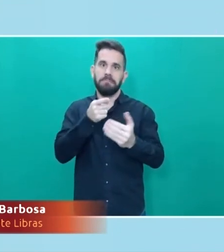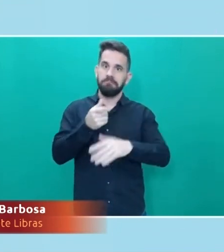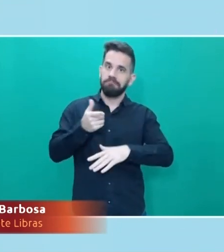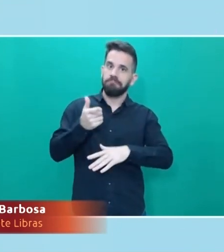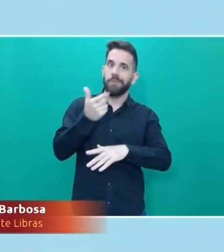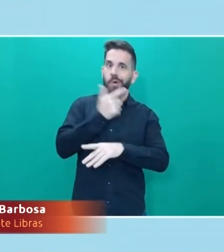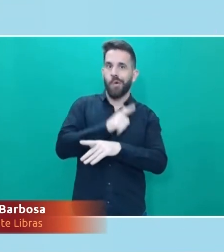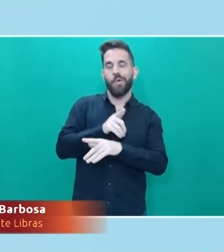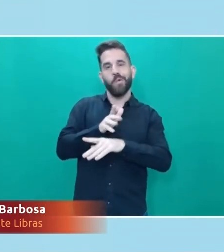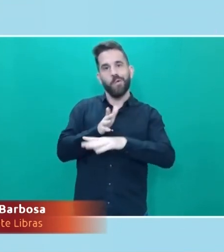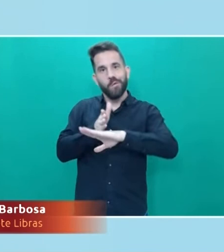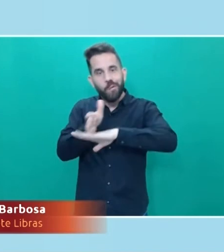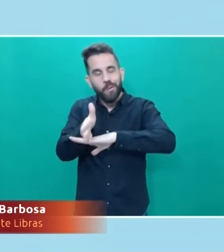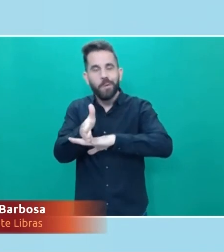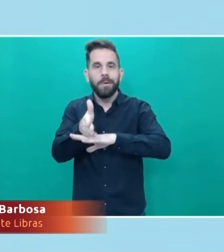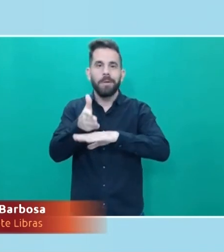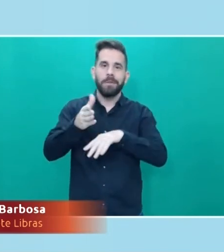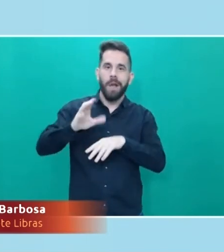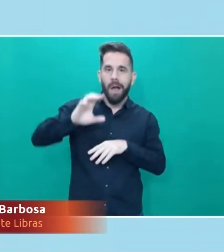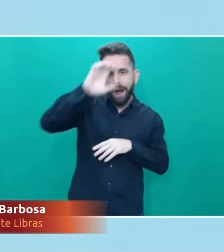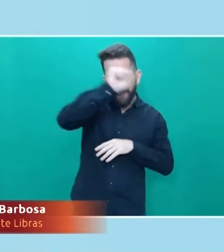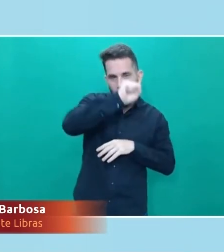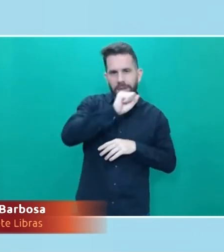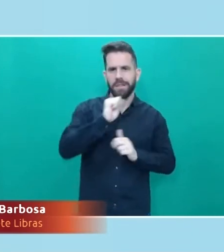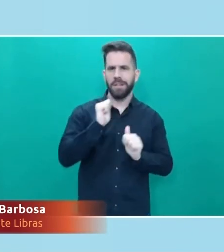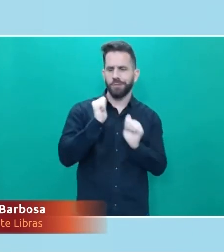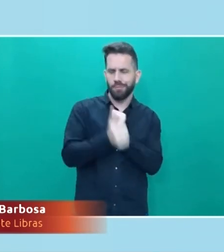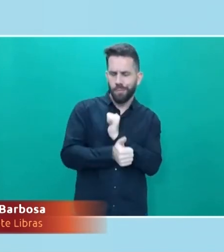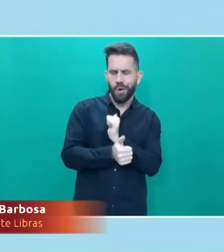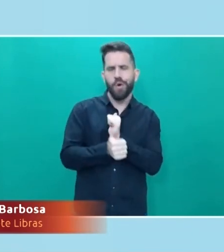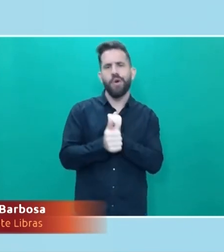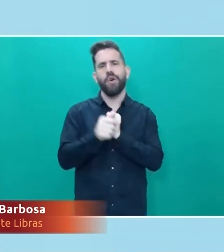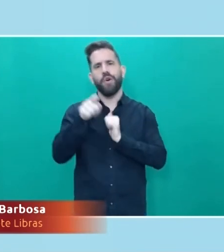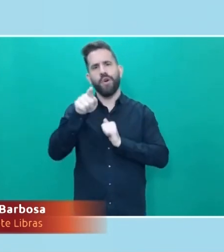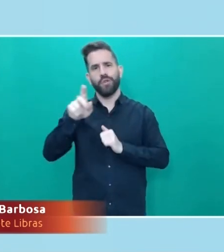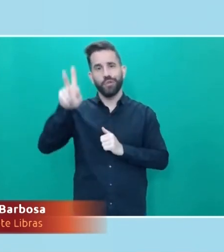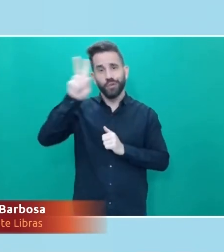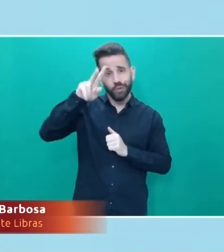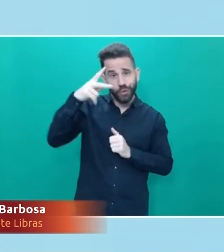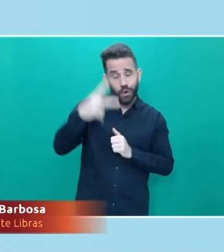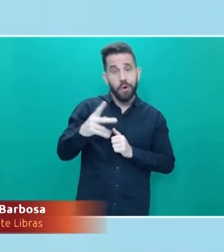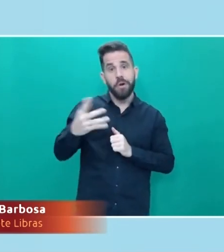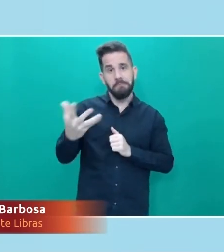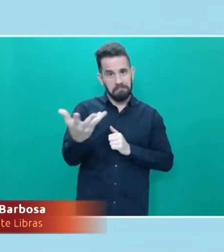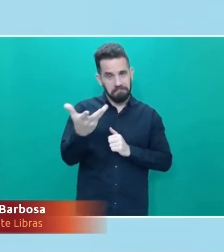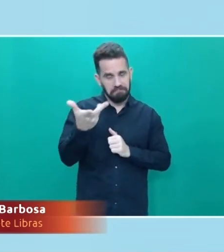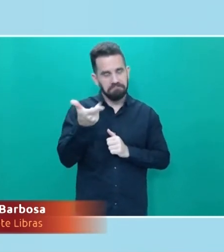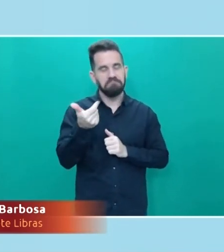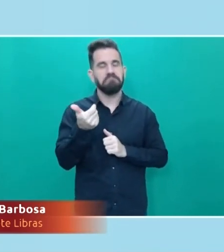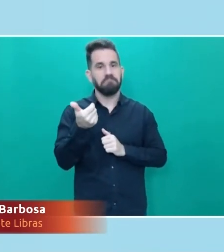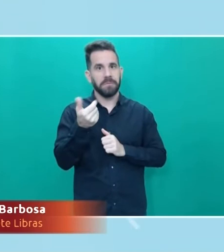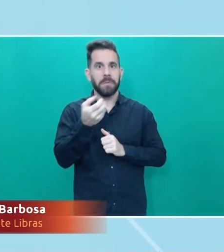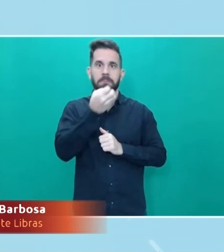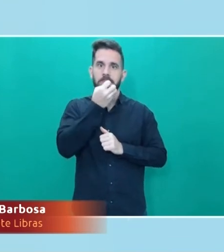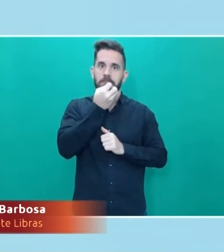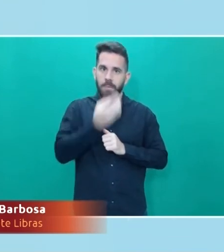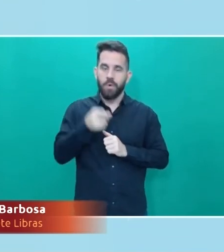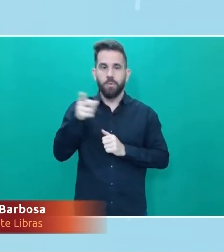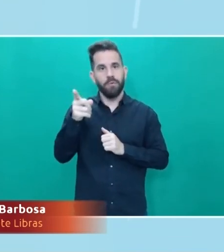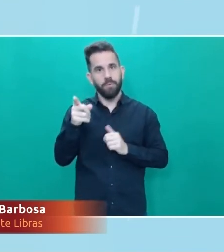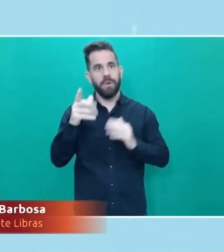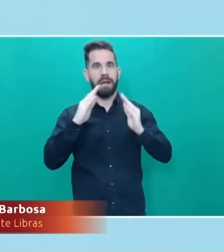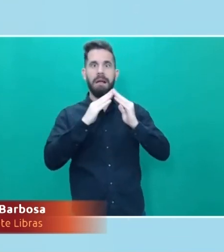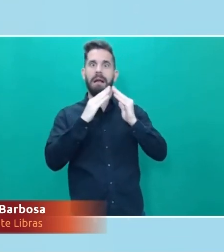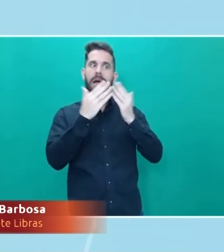projeto, aprender com o esporte, aprender com a sua história, a sua trajetória. É muito bonito saber que você abre a sua casa